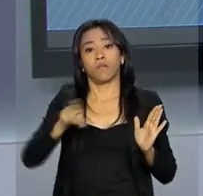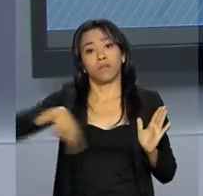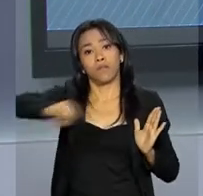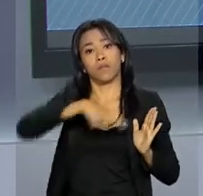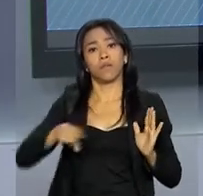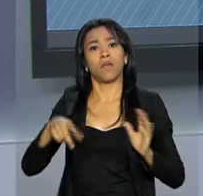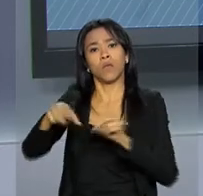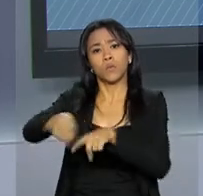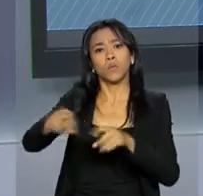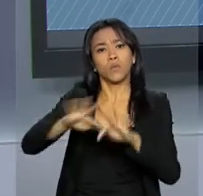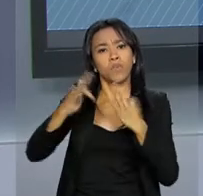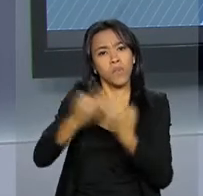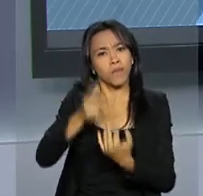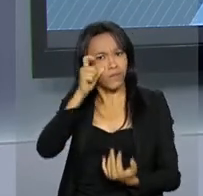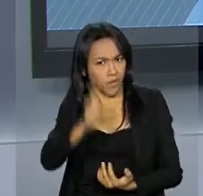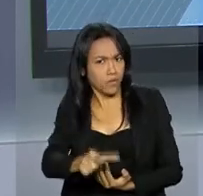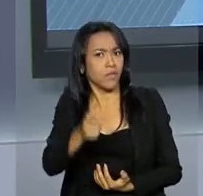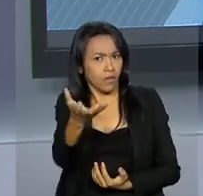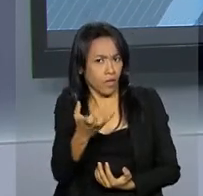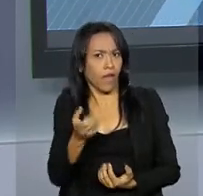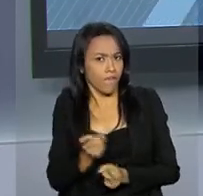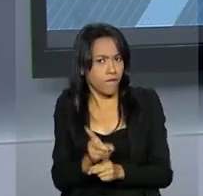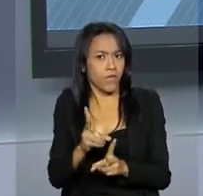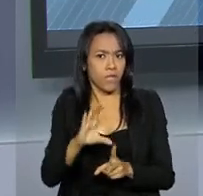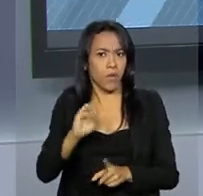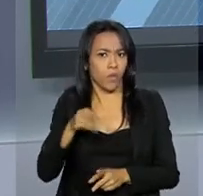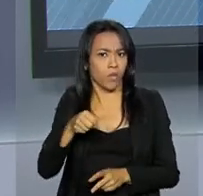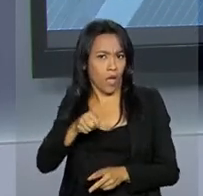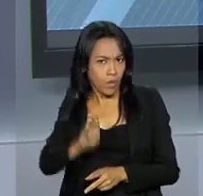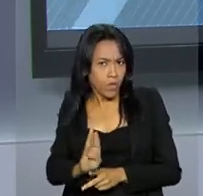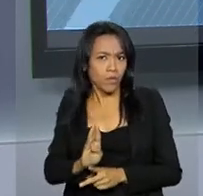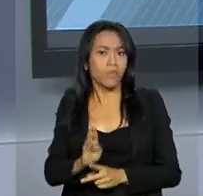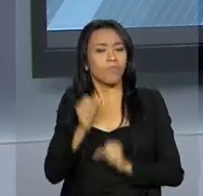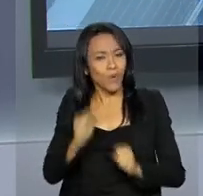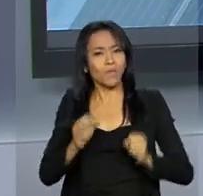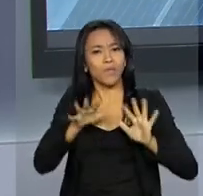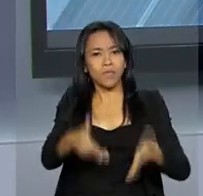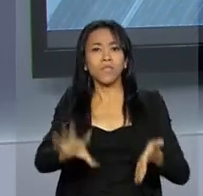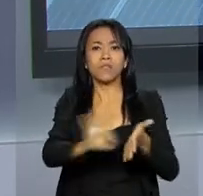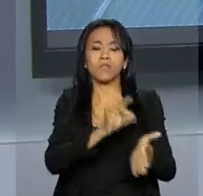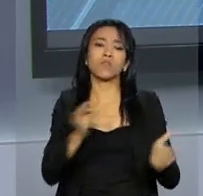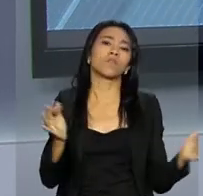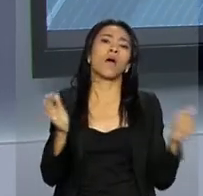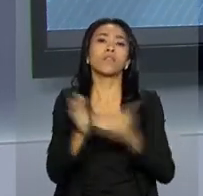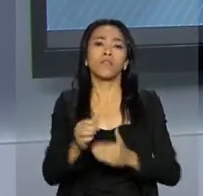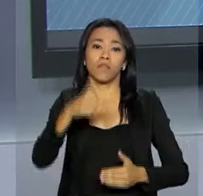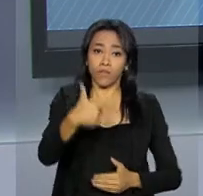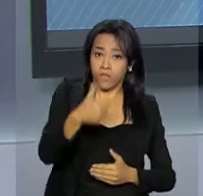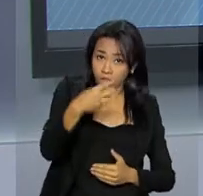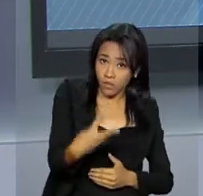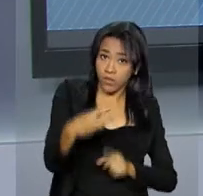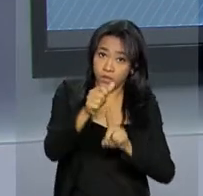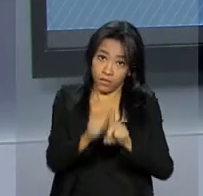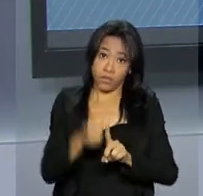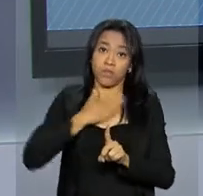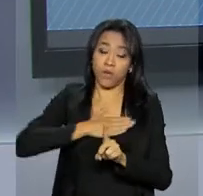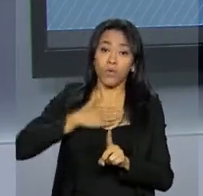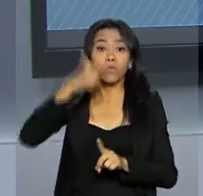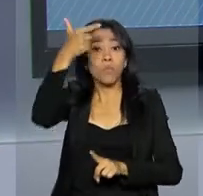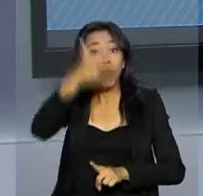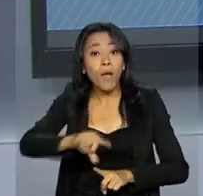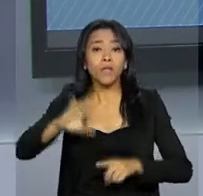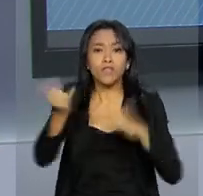agricultura familiar interessados em vender para a conab participem as inscrições vão até o dia 23 de agosto mais